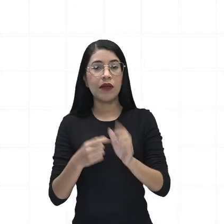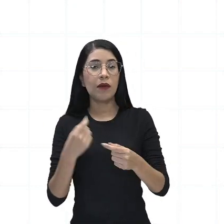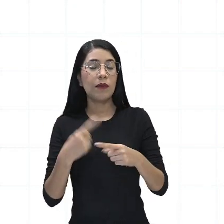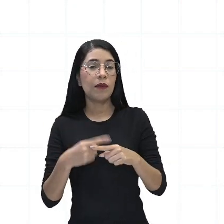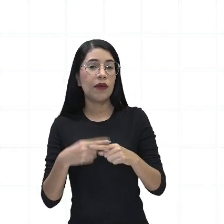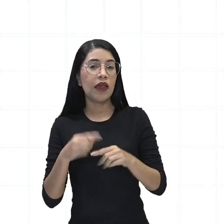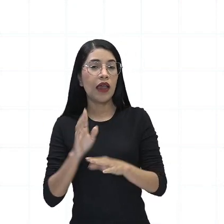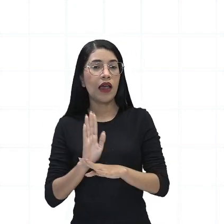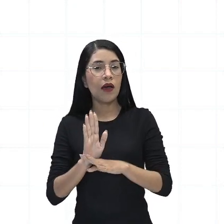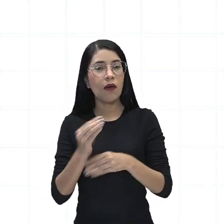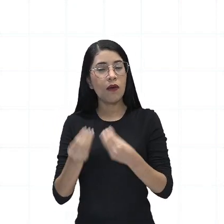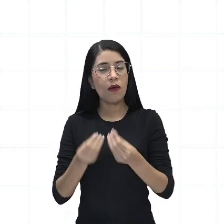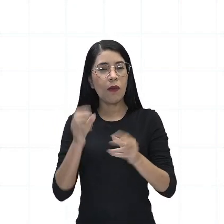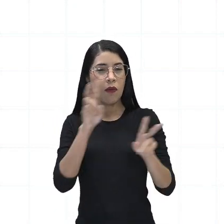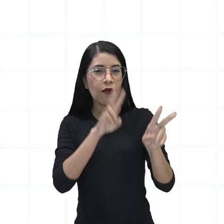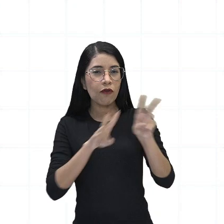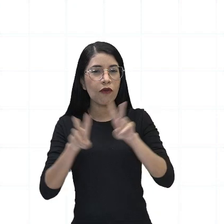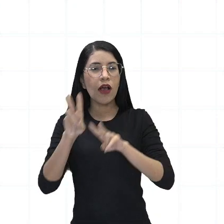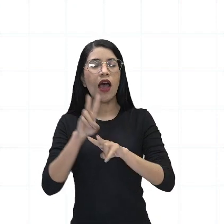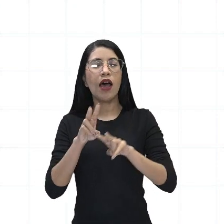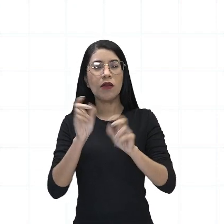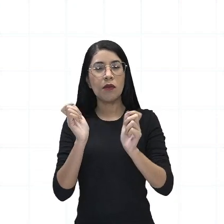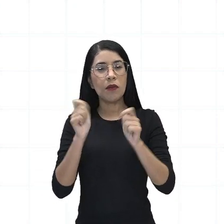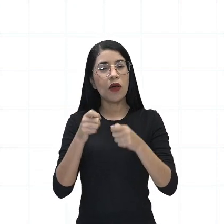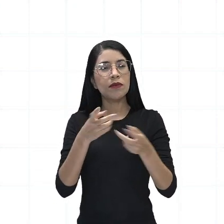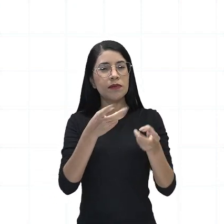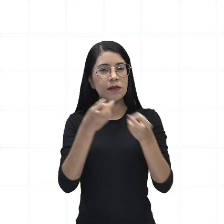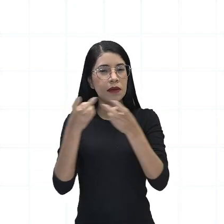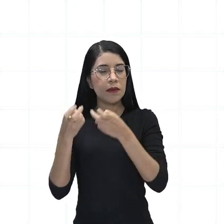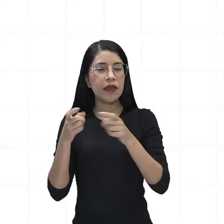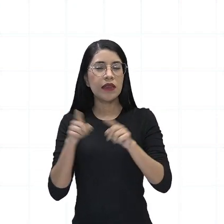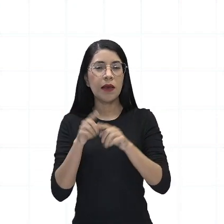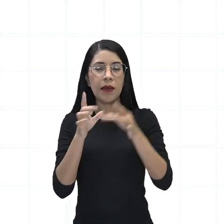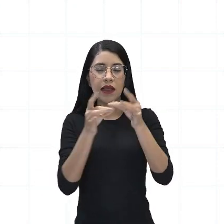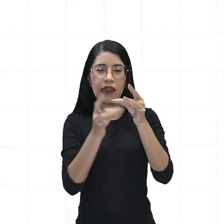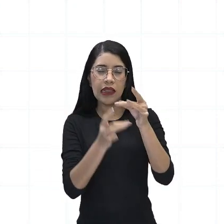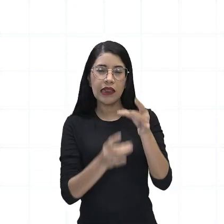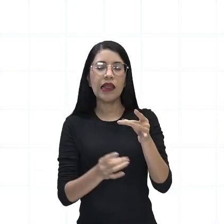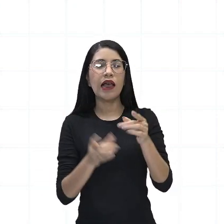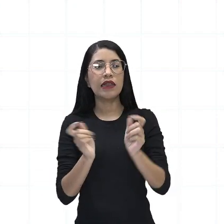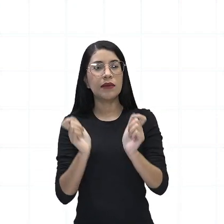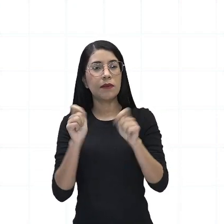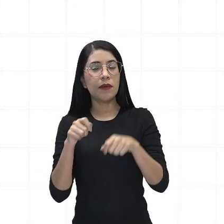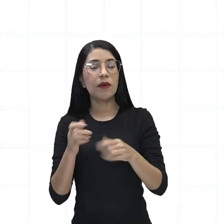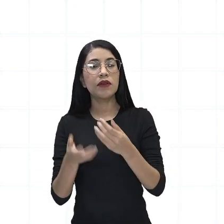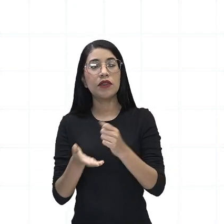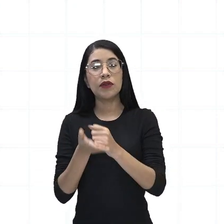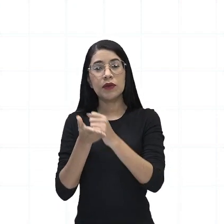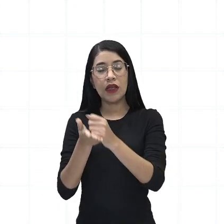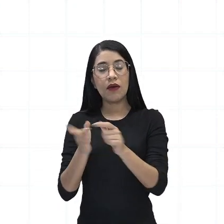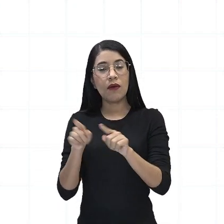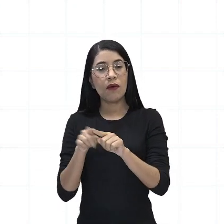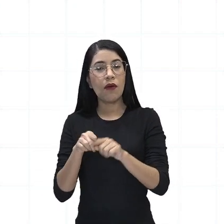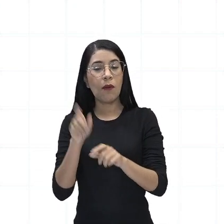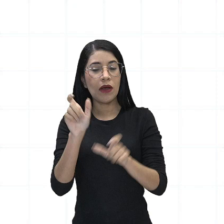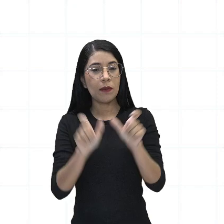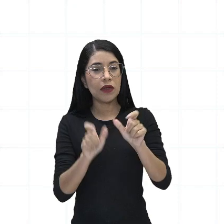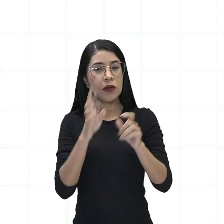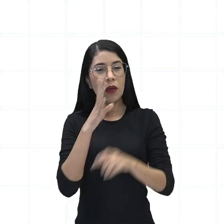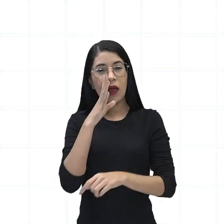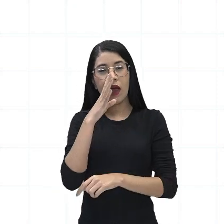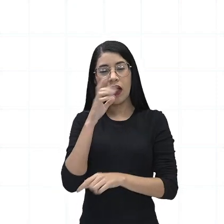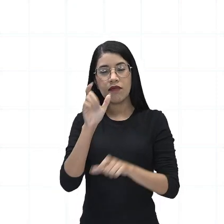a criar um ambiente visualmente rico e detalhado que contribui para a imersão do público na história.